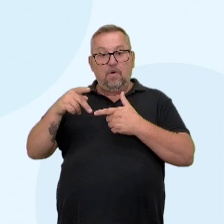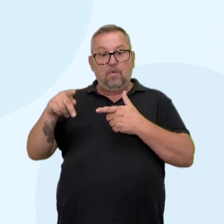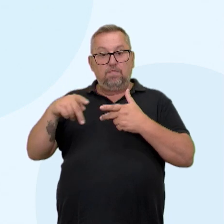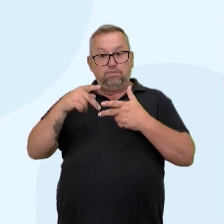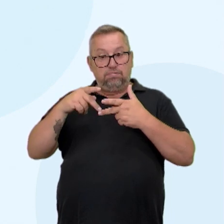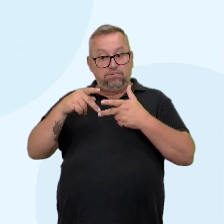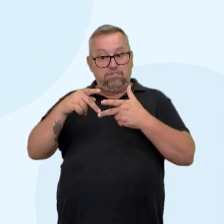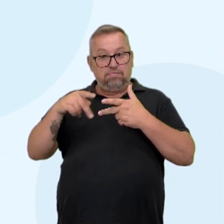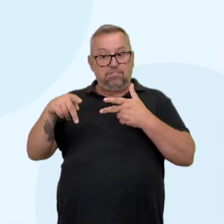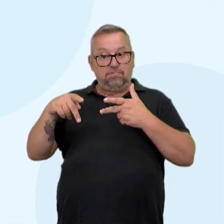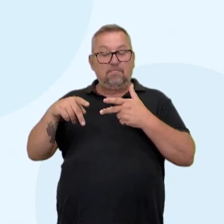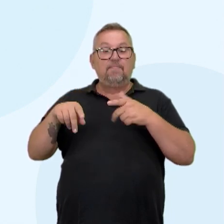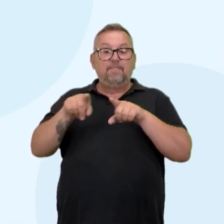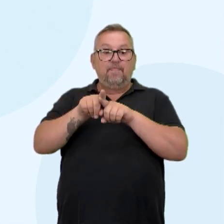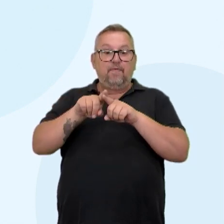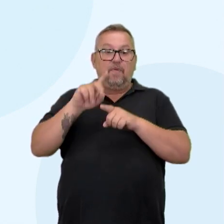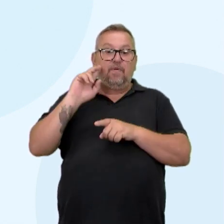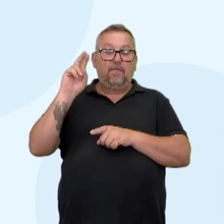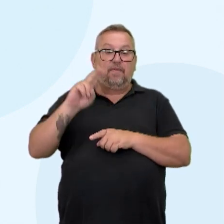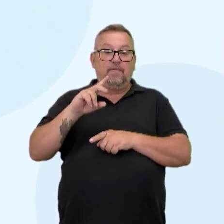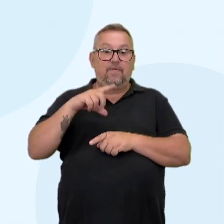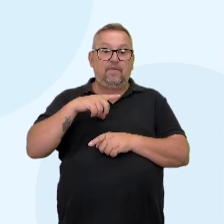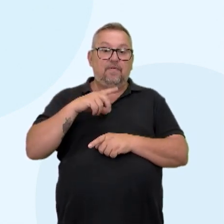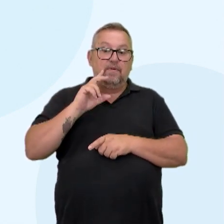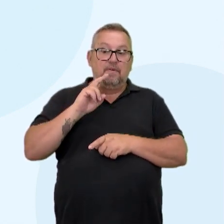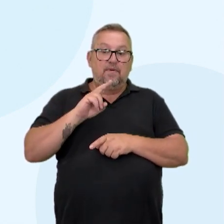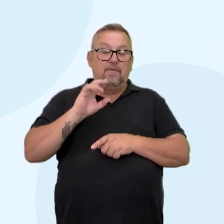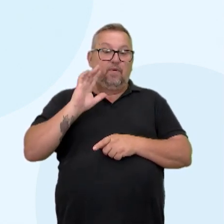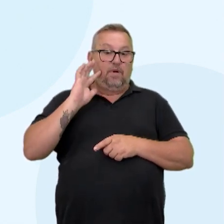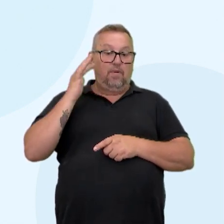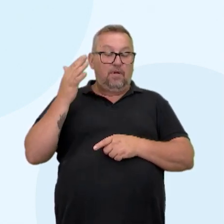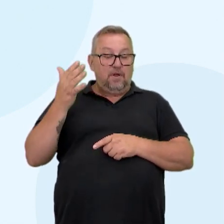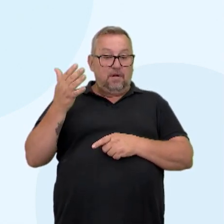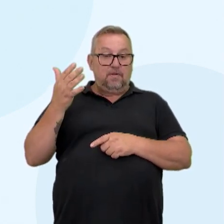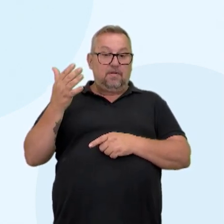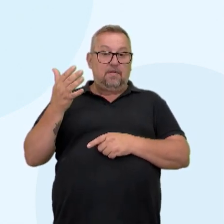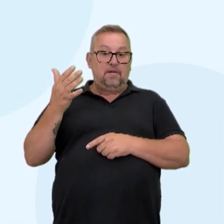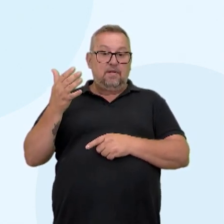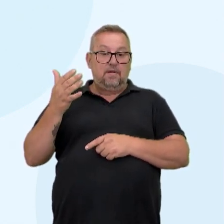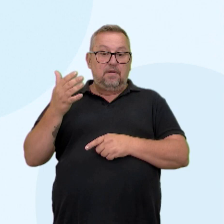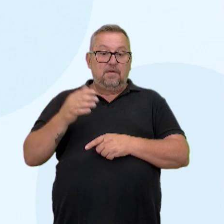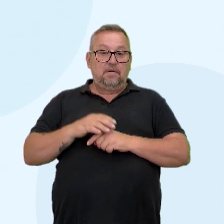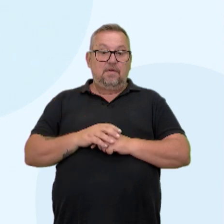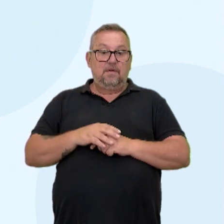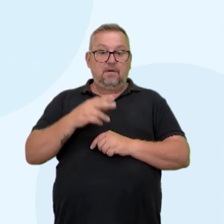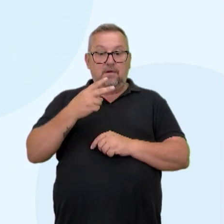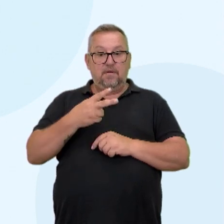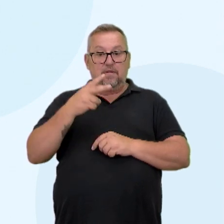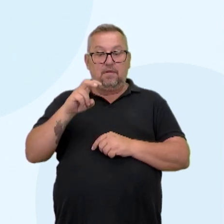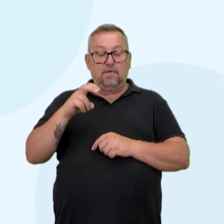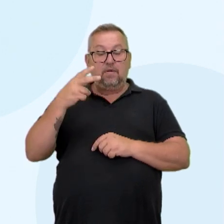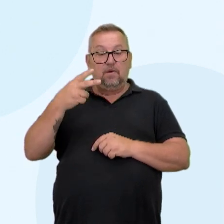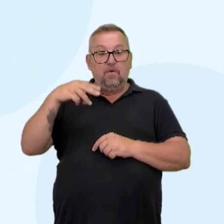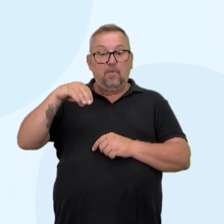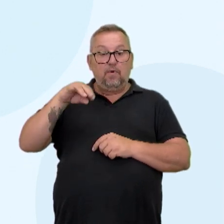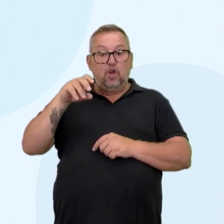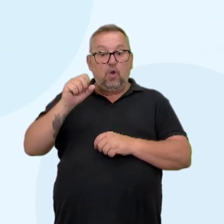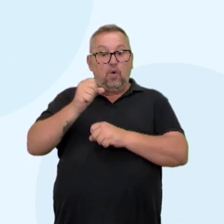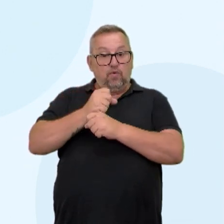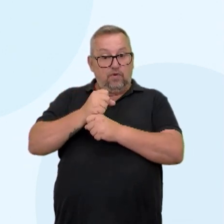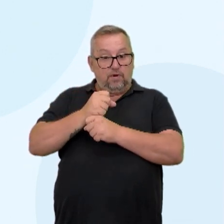no período, né, que vai de 541 milhões, nesse período até mais ou menos 252 milhões de anos,